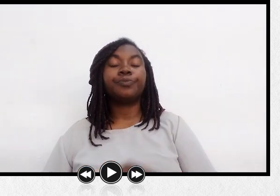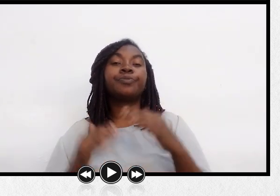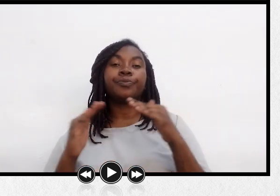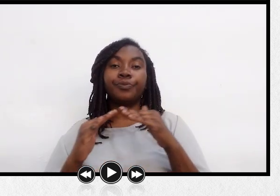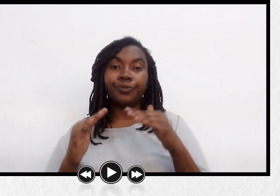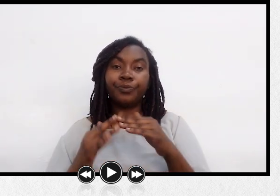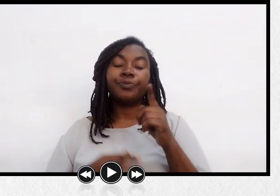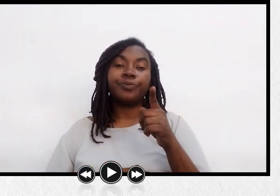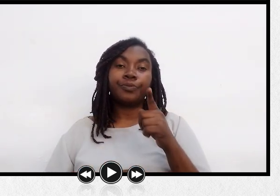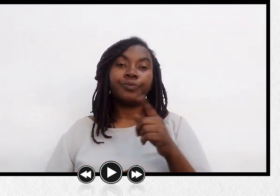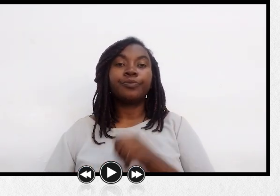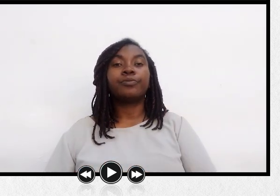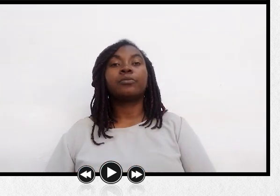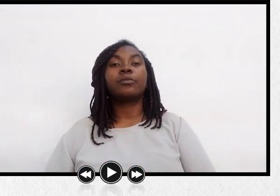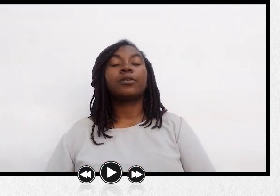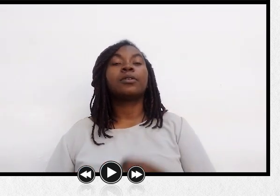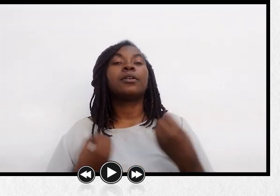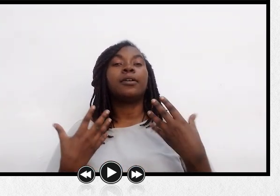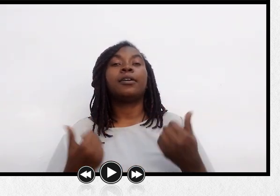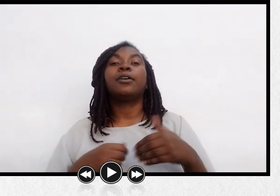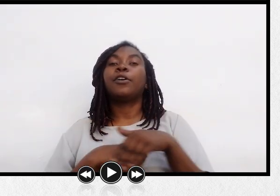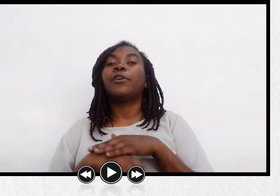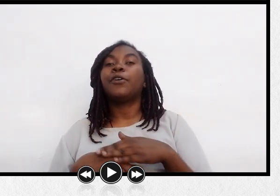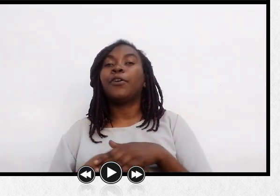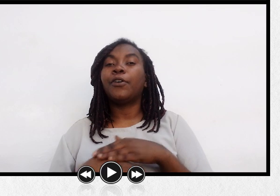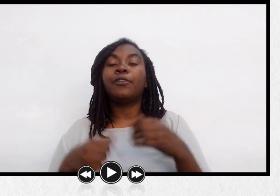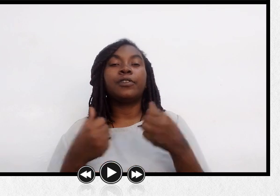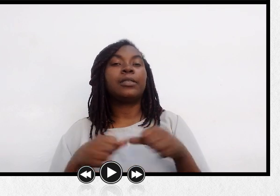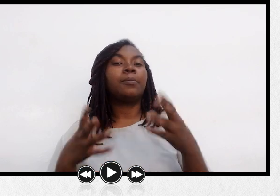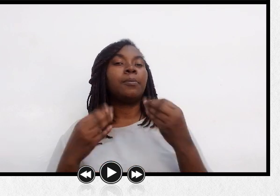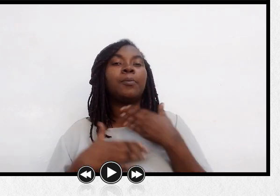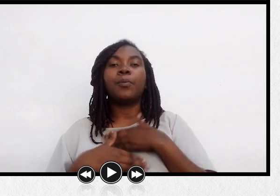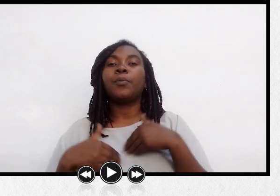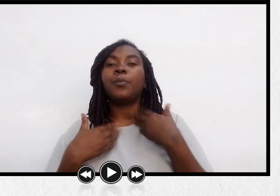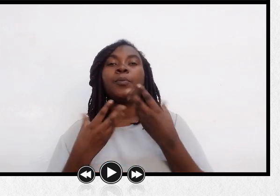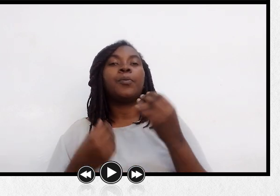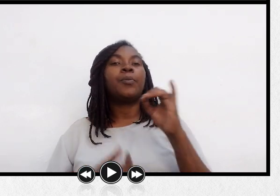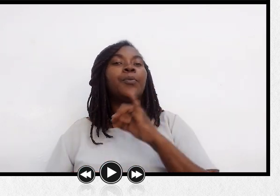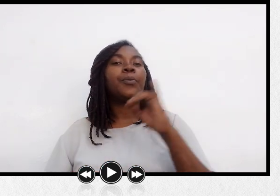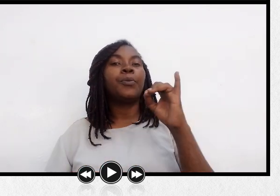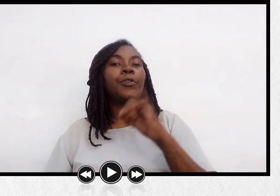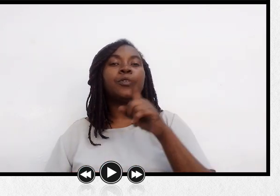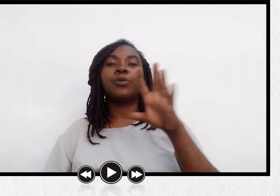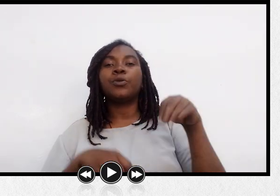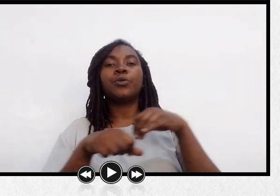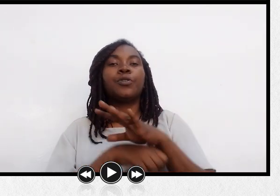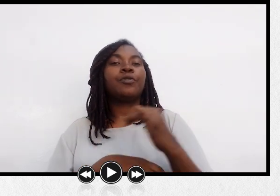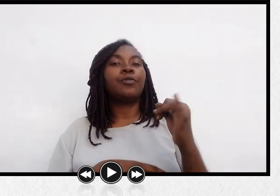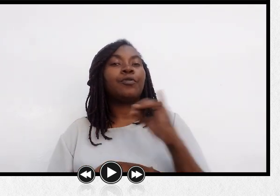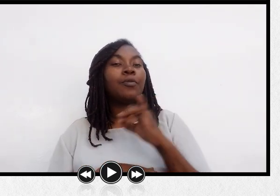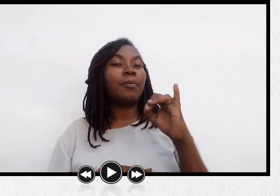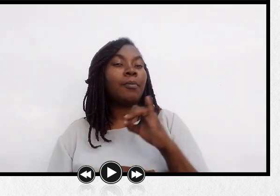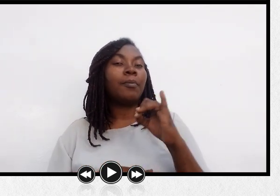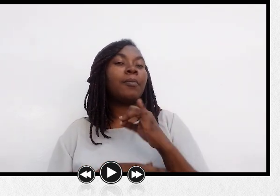você. Eleusa, a nossa conversa está muito agradável, está muito interessante. Você trouxe informações que não se consegue